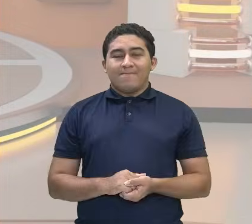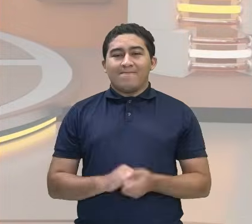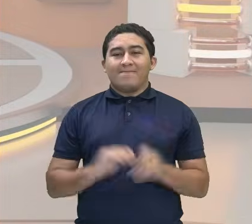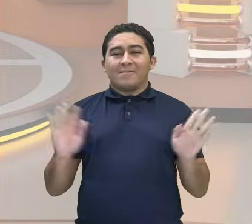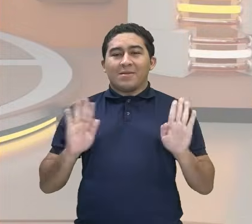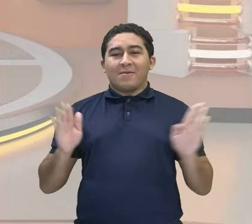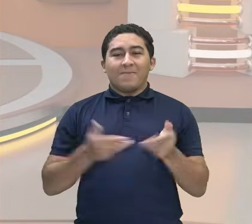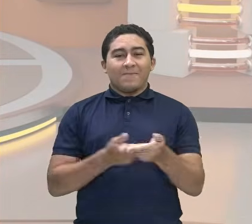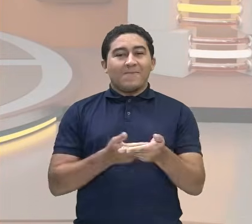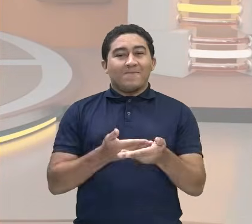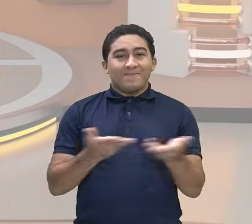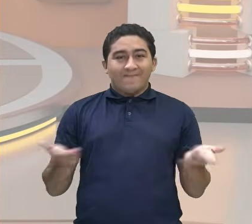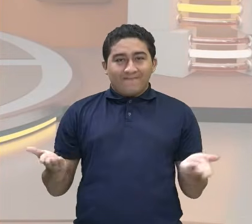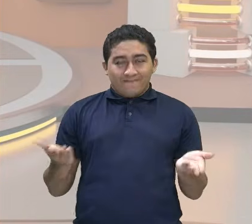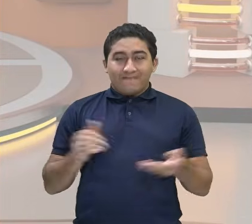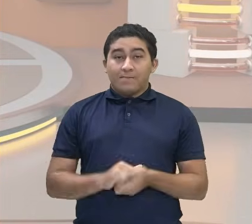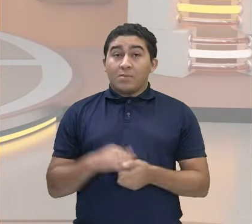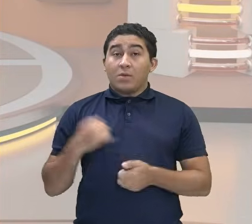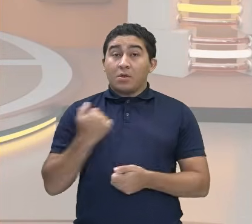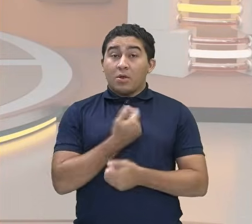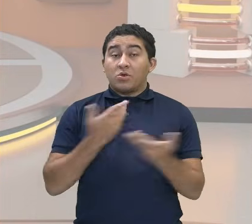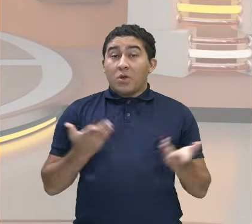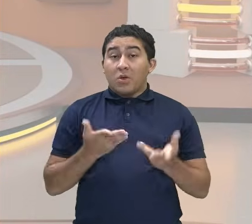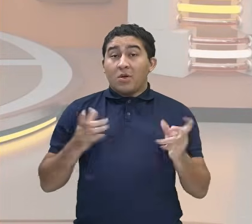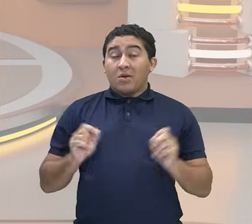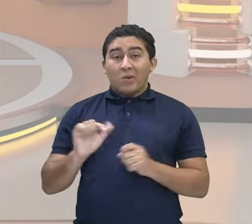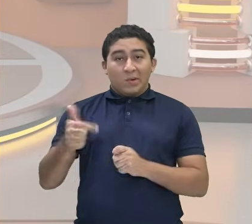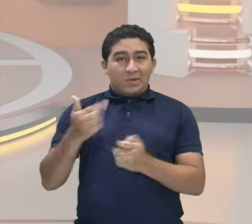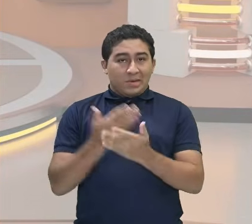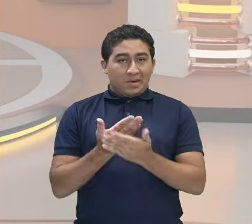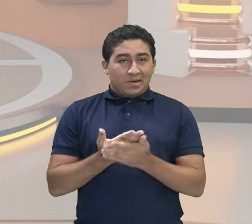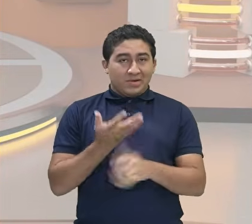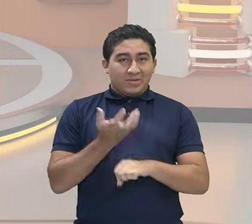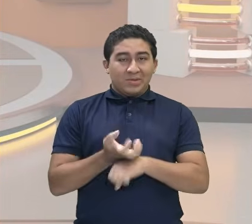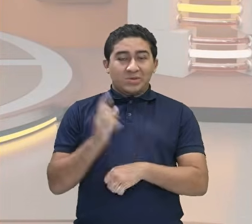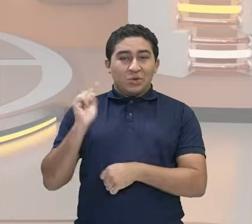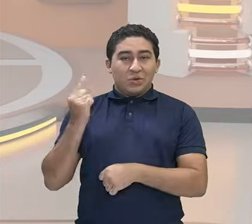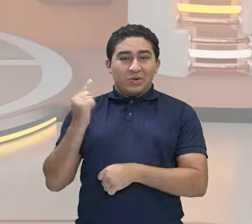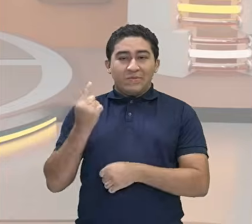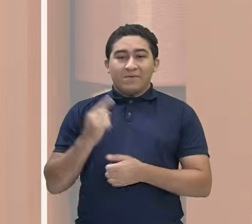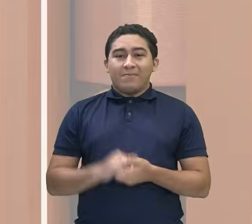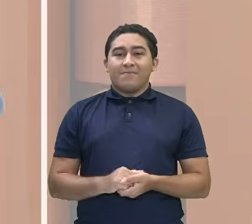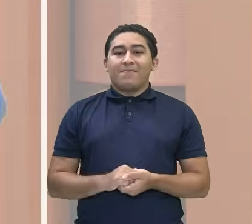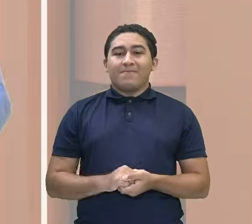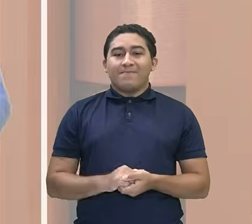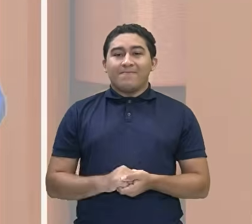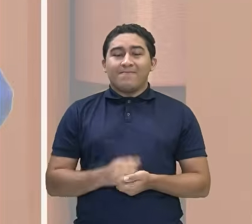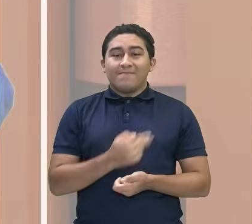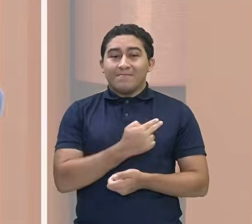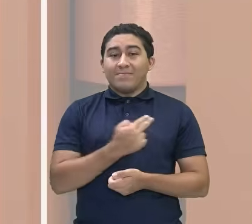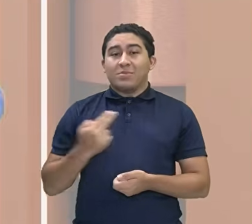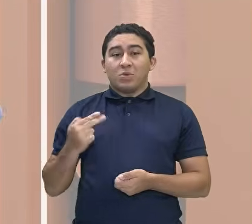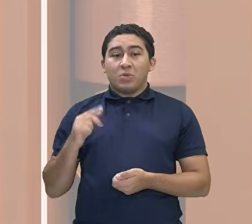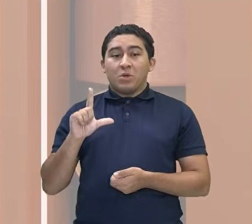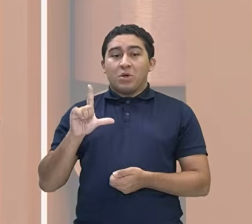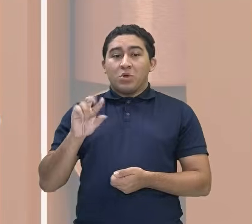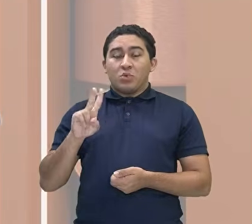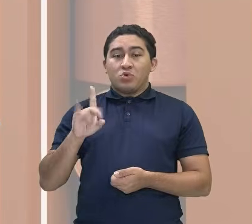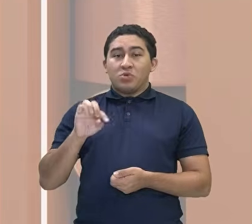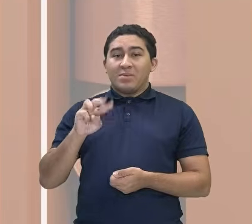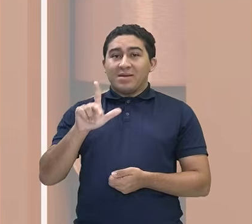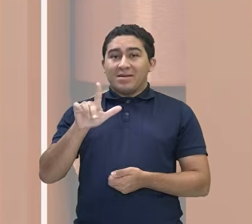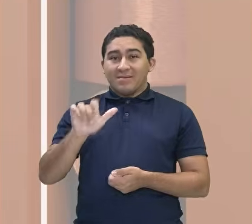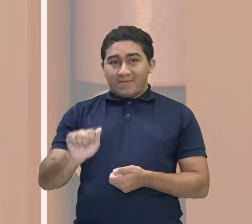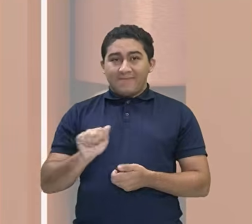Olá a todos vocês, estamos aqui reunidos para mais uma aula de Geografia. Eu sou a professora